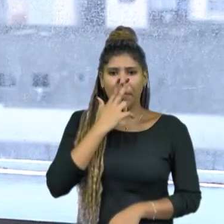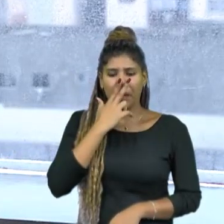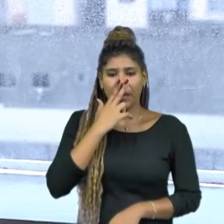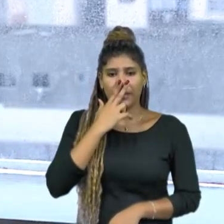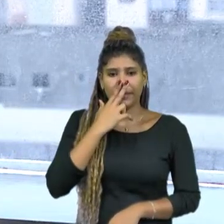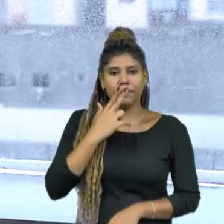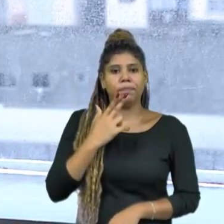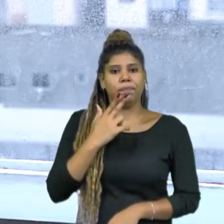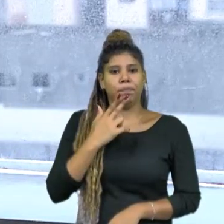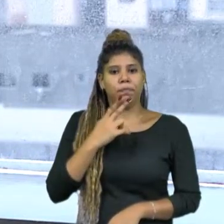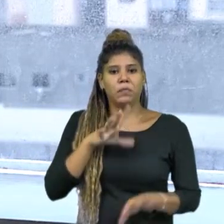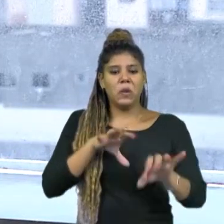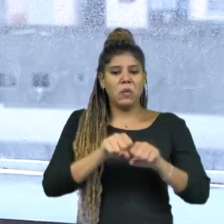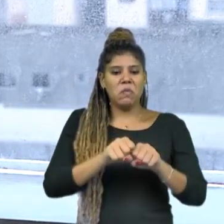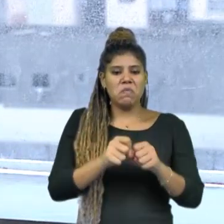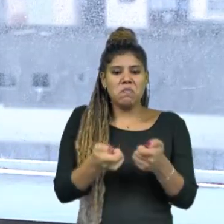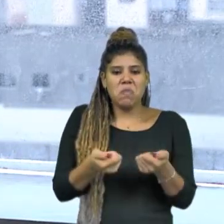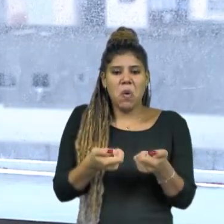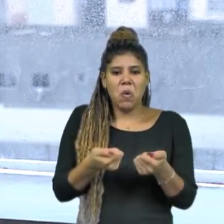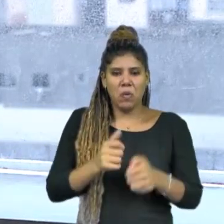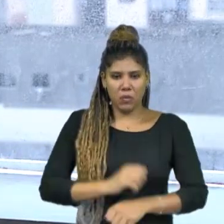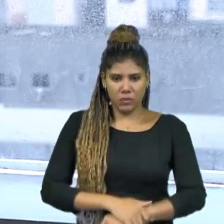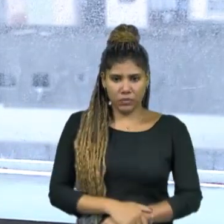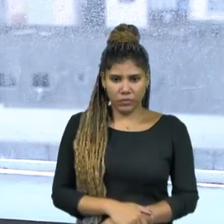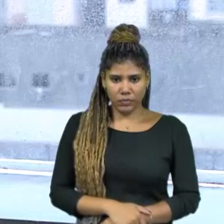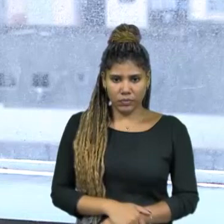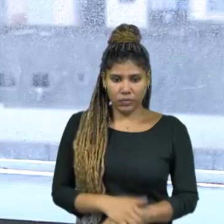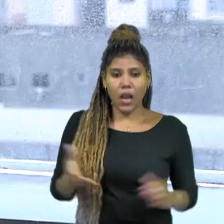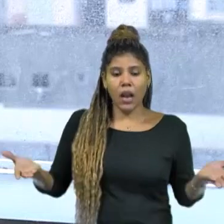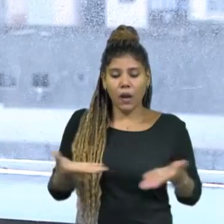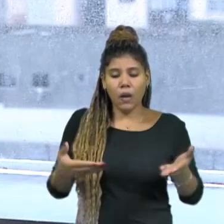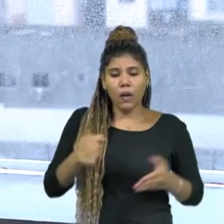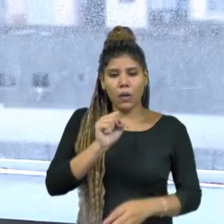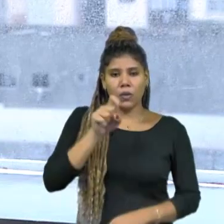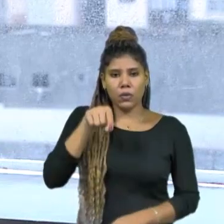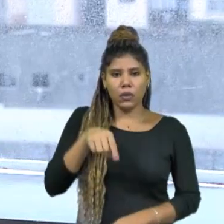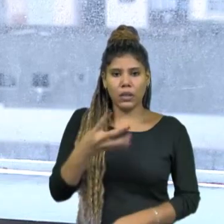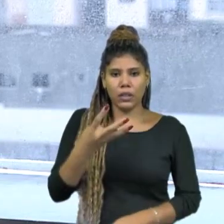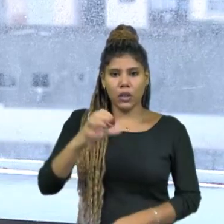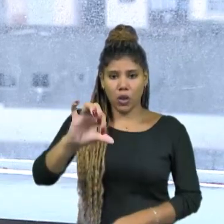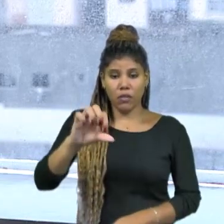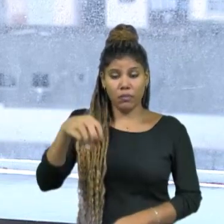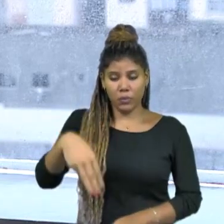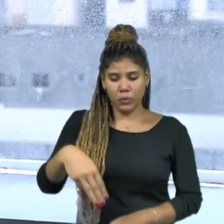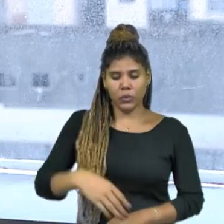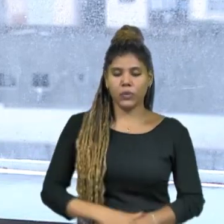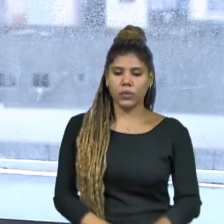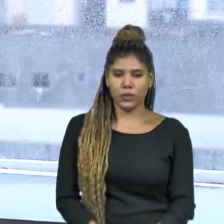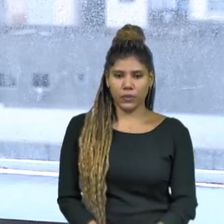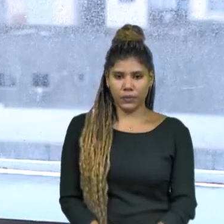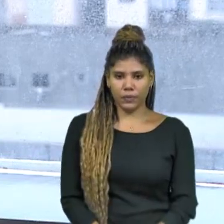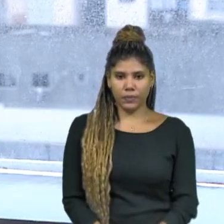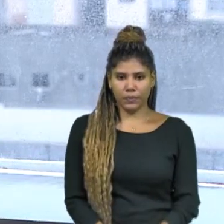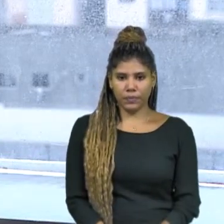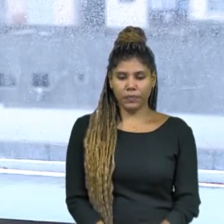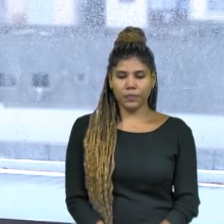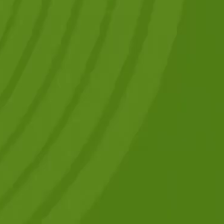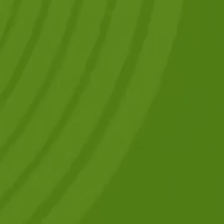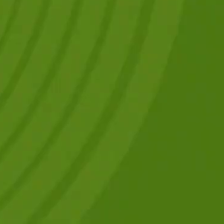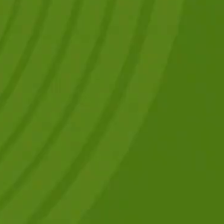do Instituto Nacional do Câncer. Agora são 8 horas e 49 minutos. O primeiro expediente volta daqui a